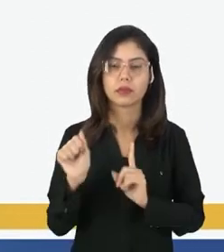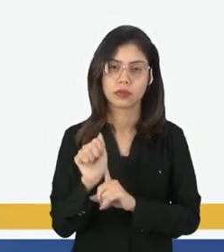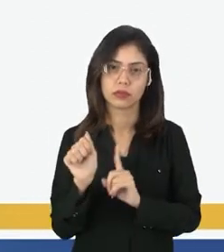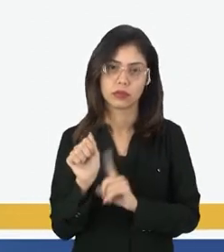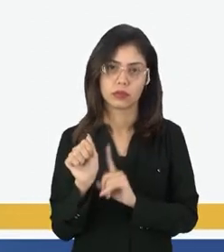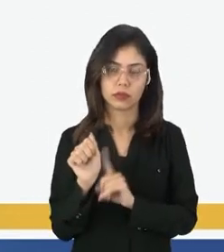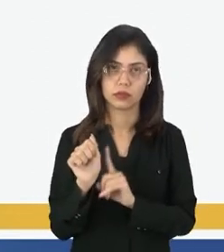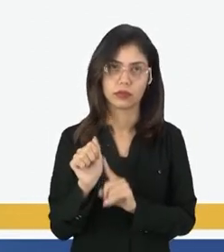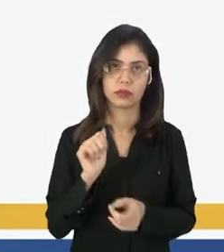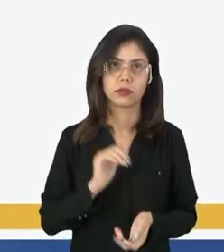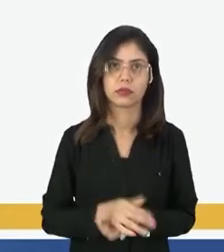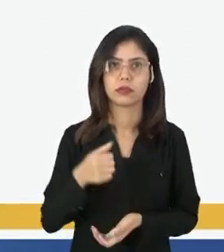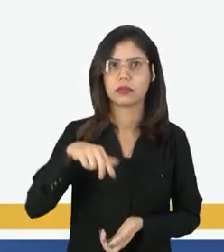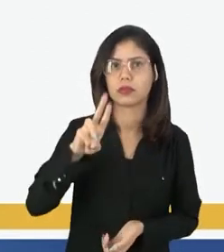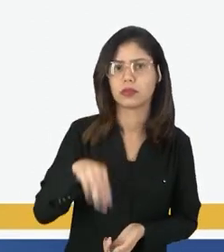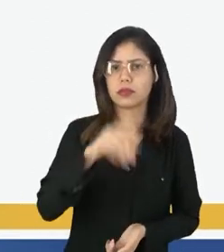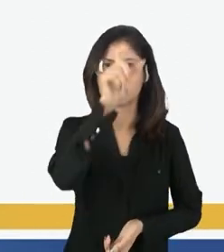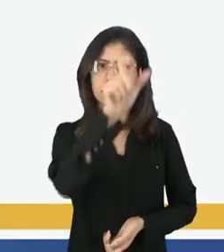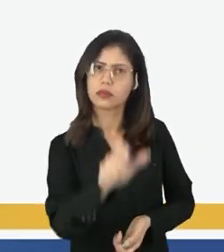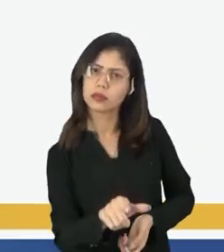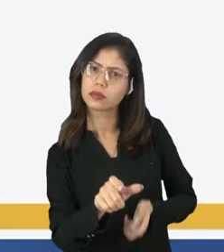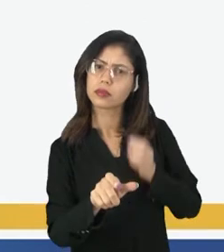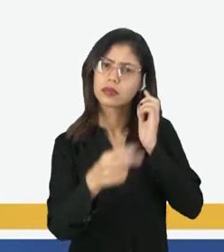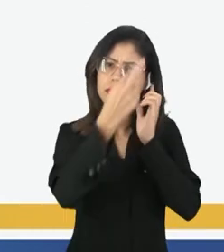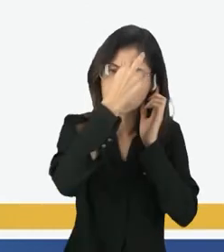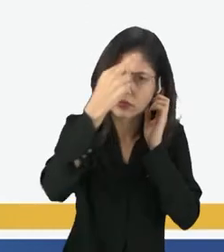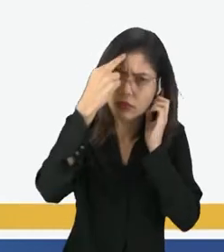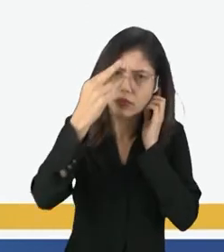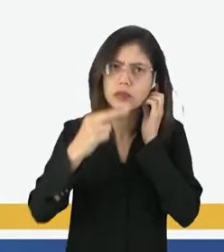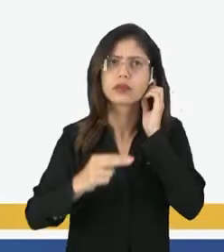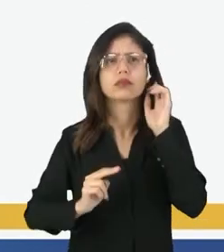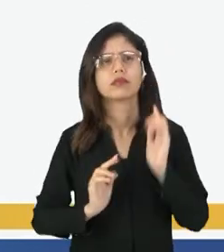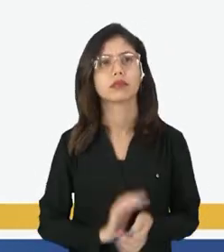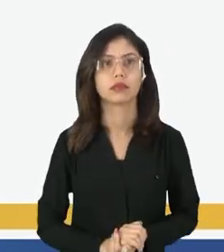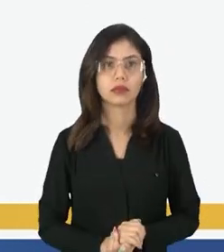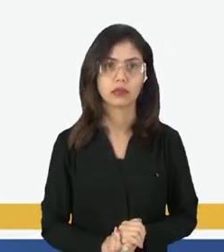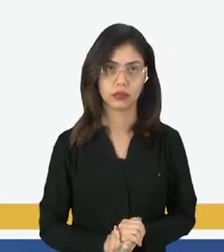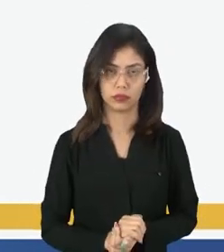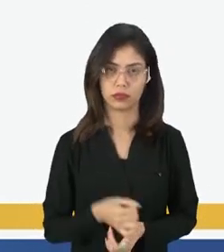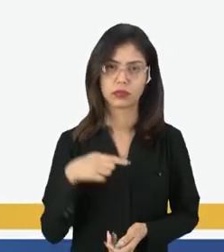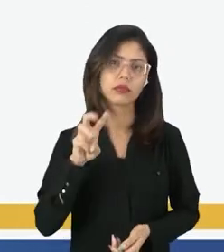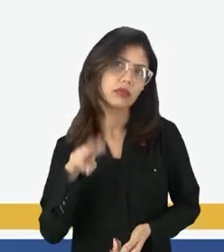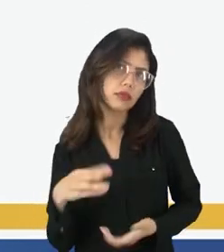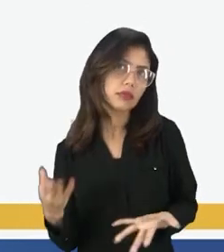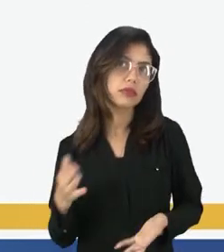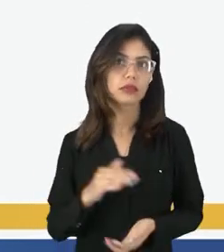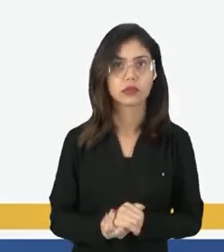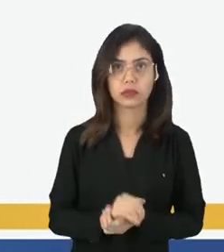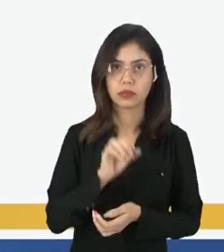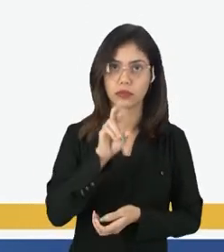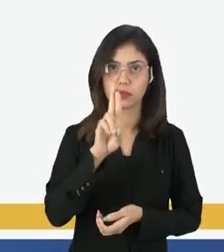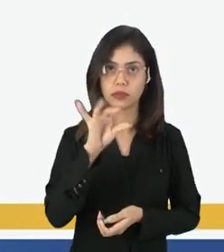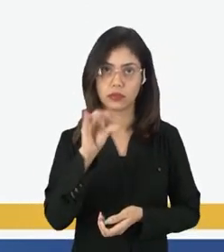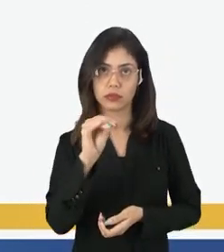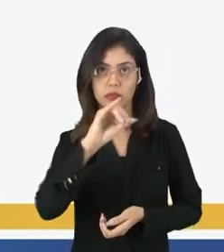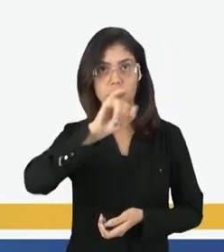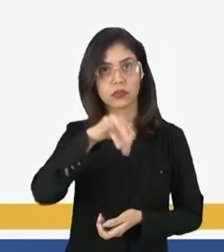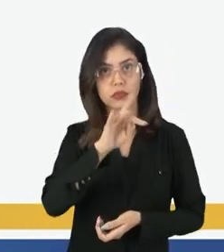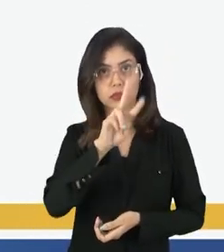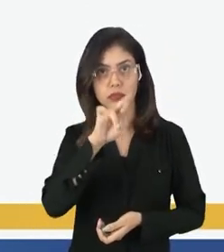aí vamos lá para questão ao Quem são os personagens da história Quem são os personagens da eu